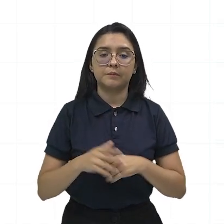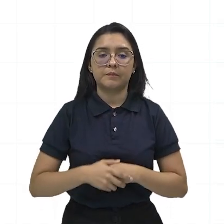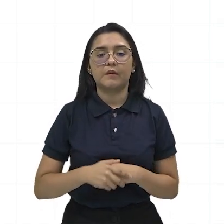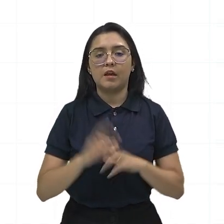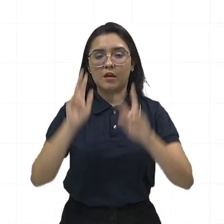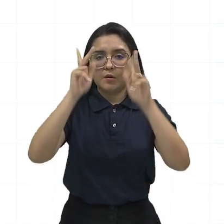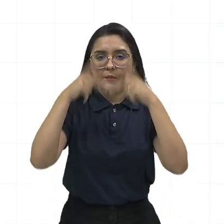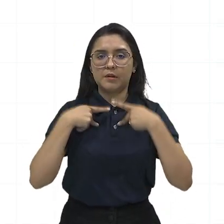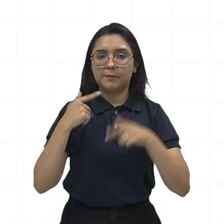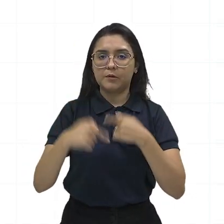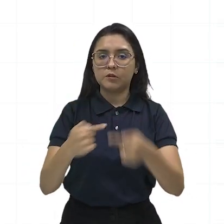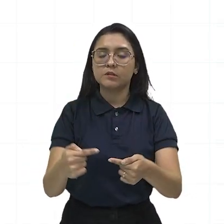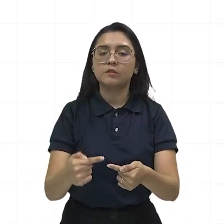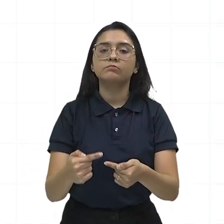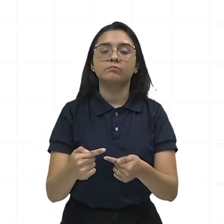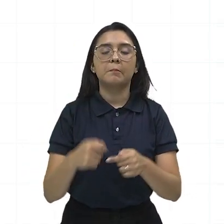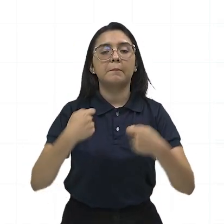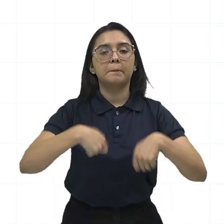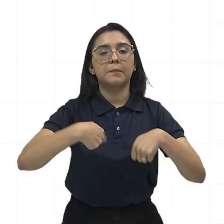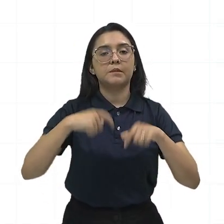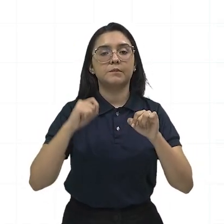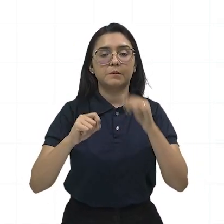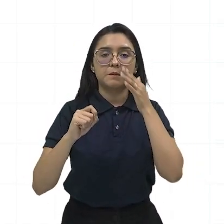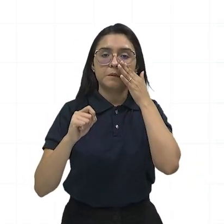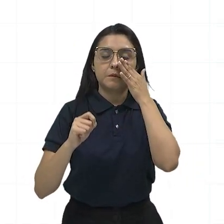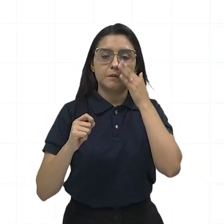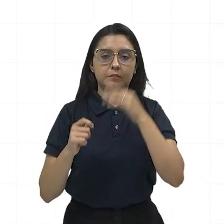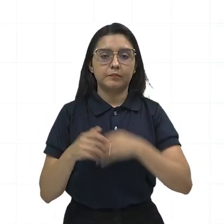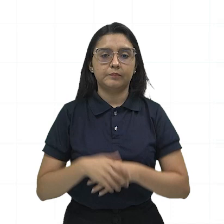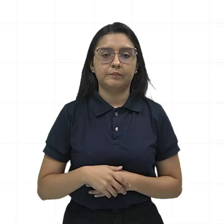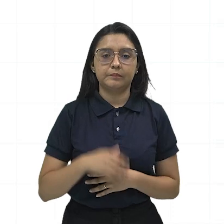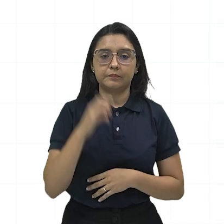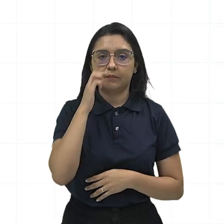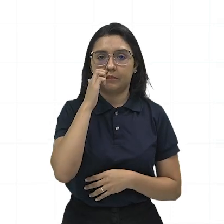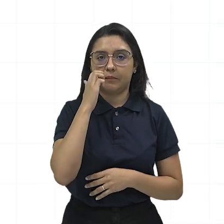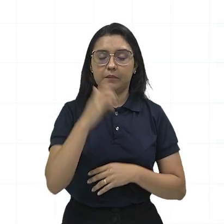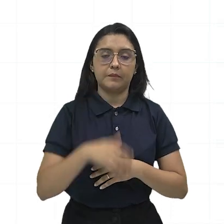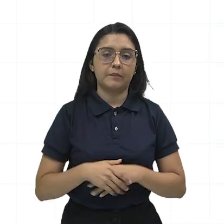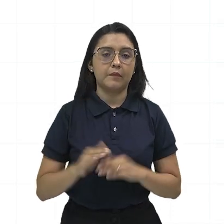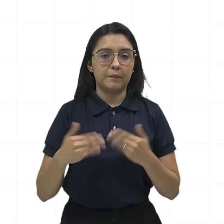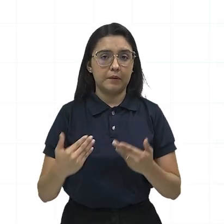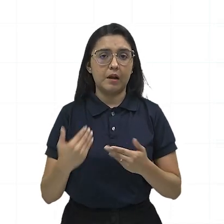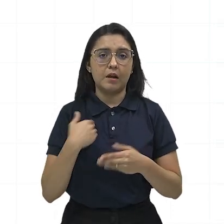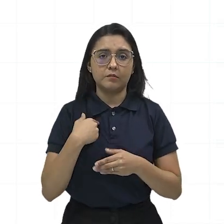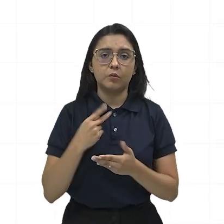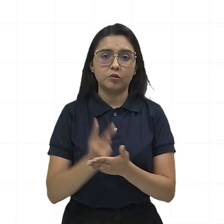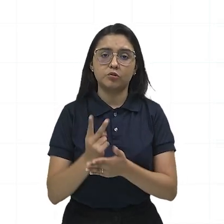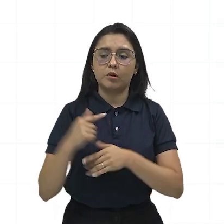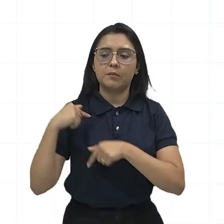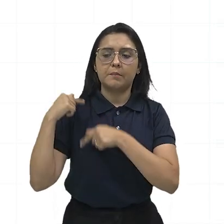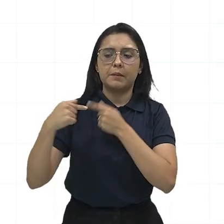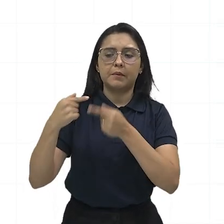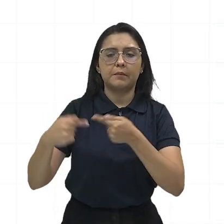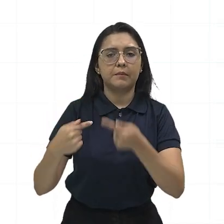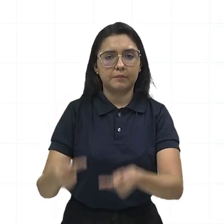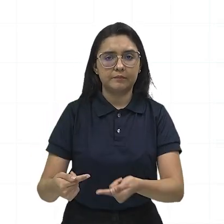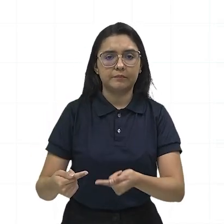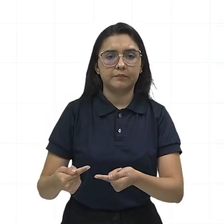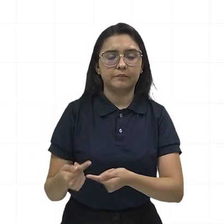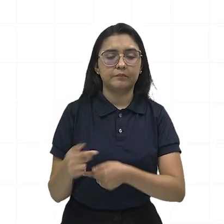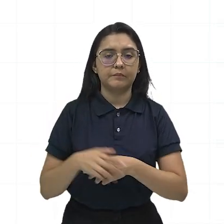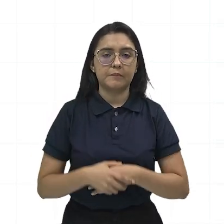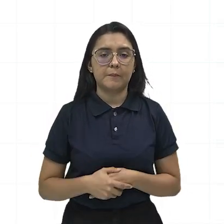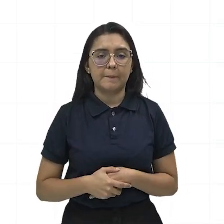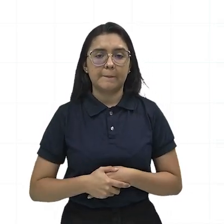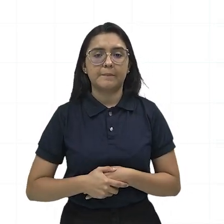reprodução humana, né? Ela é necessária para se perpetuar a espécie. Sem ela, não era possível fazer